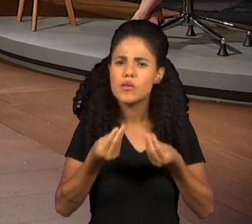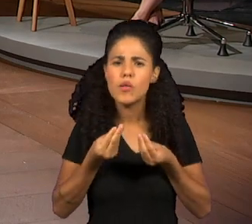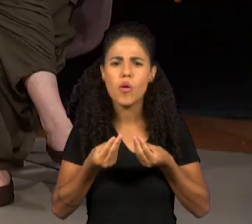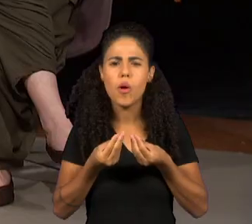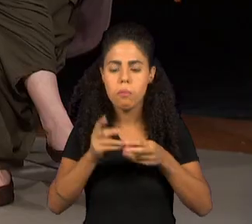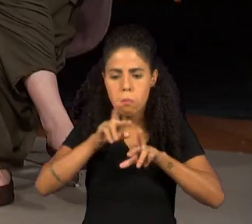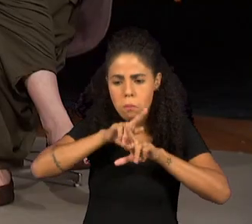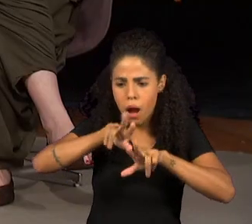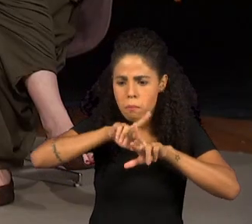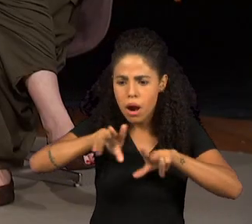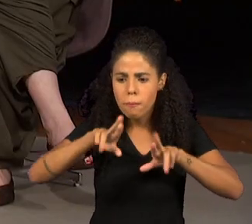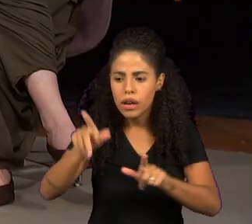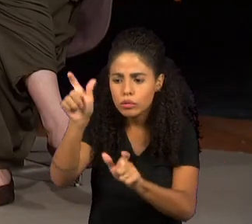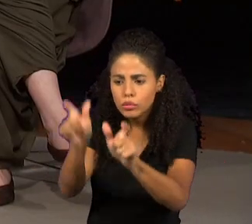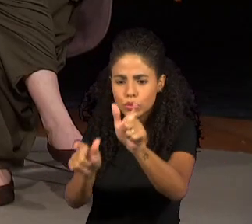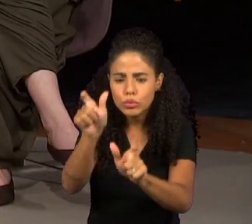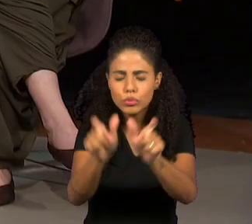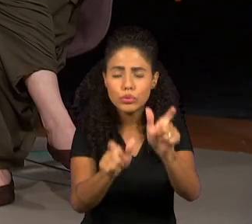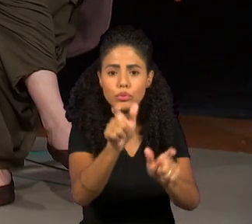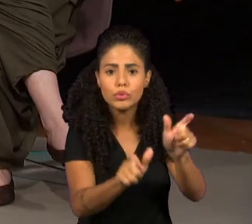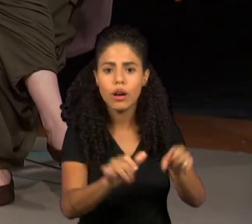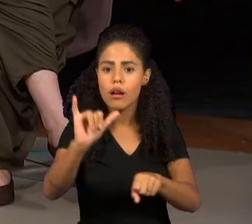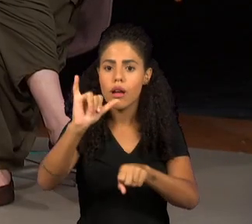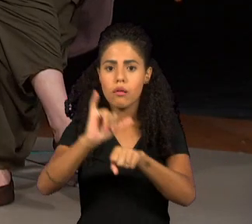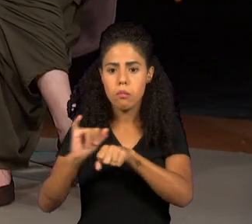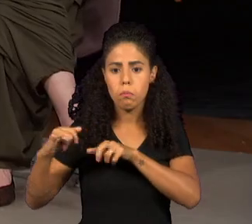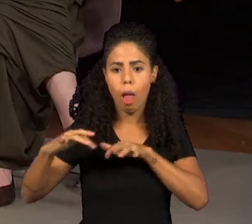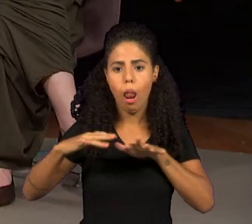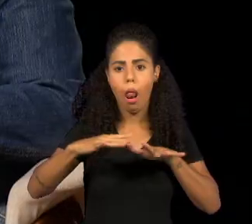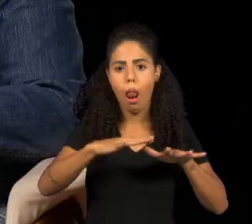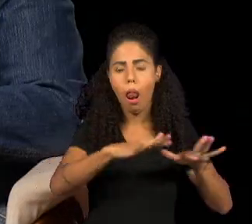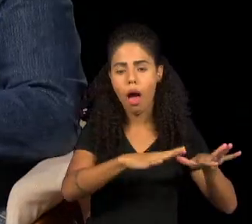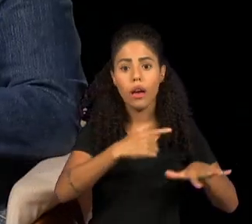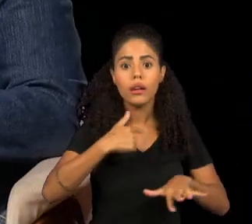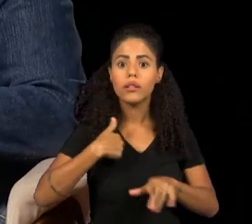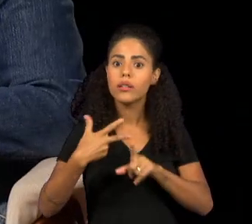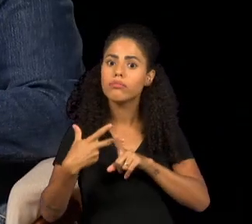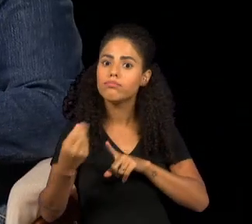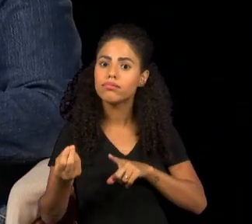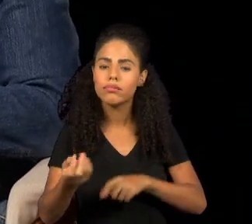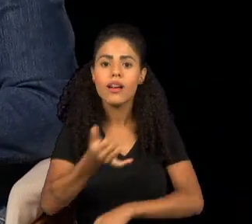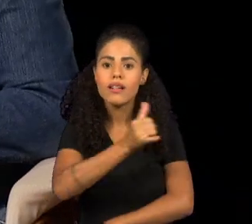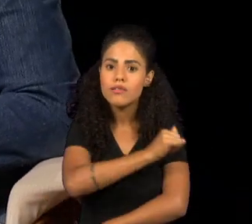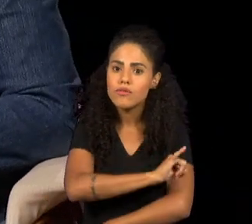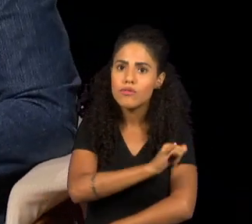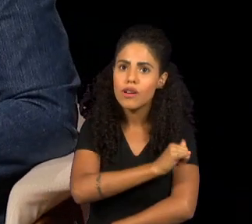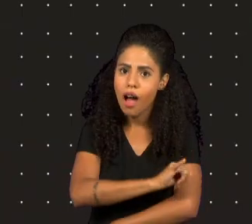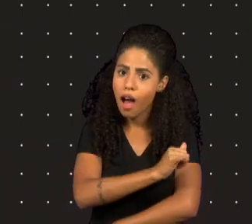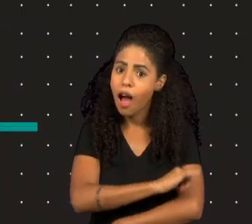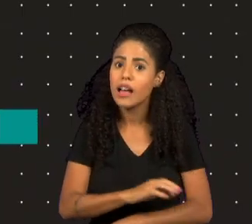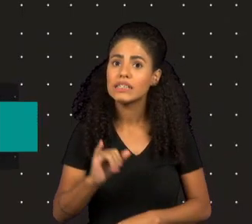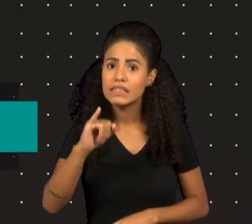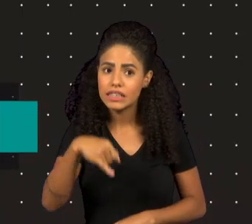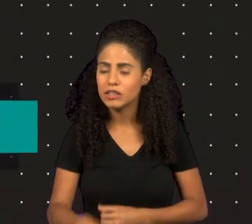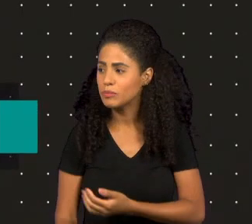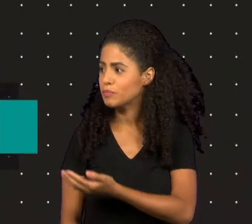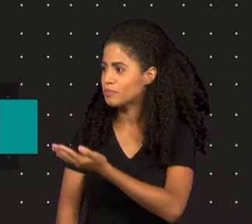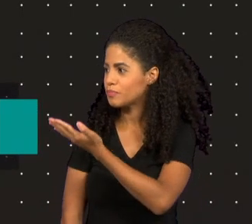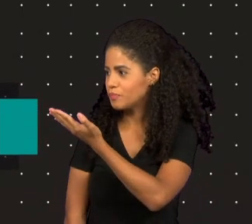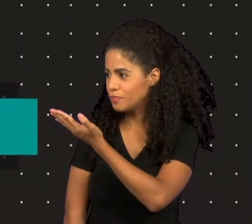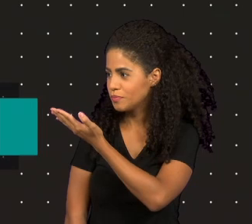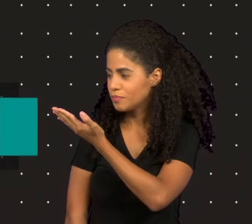várias pessoas do interior todo e eu ganhei essa bolsa de estudos para ir para o Rio de Janeiro. É Jaime Barcelos, o ator. Jaime Barcelos,